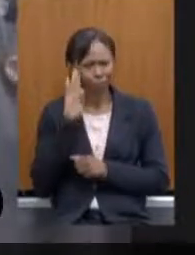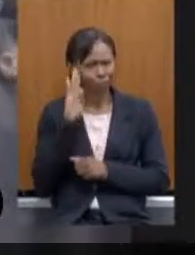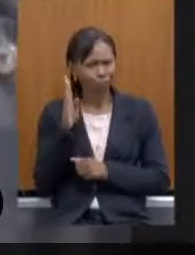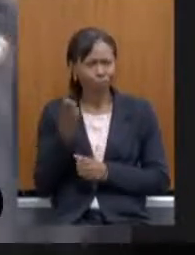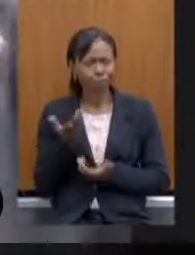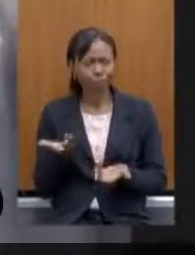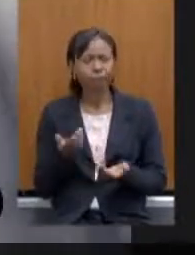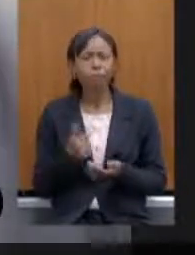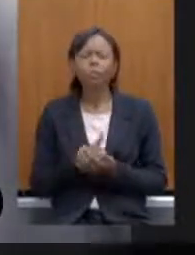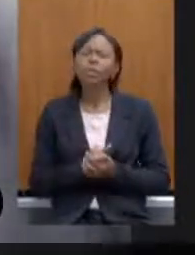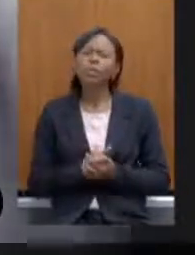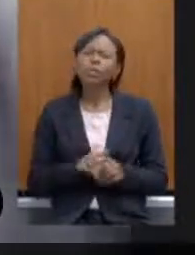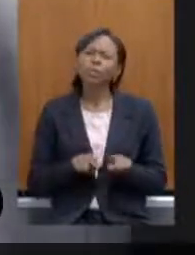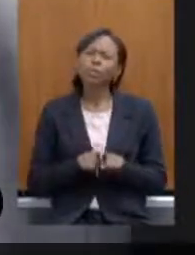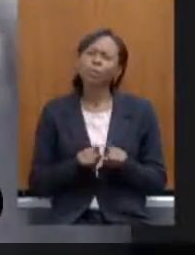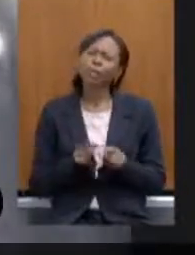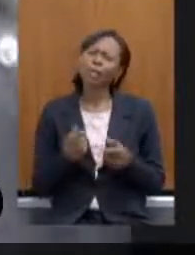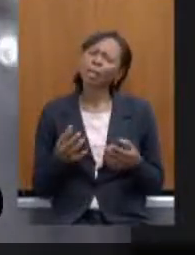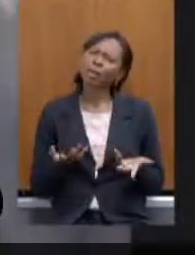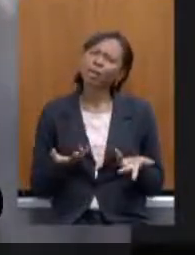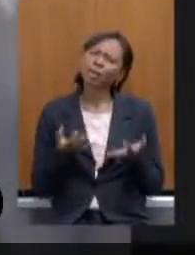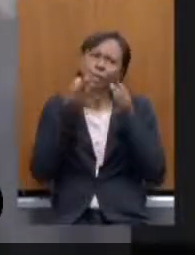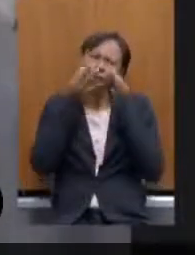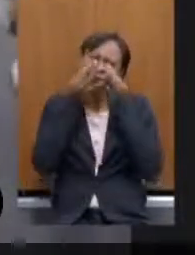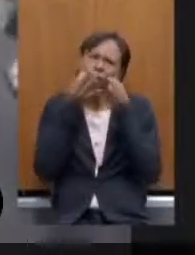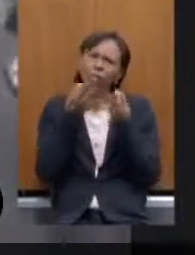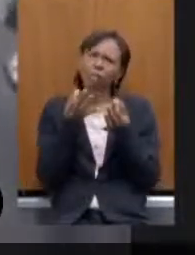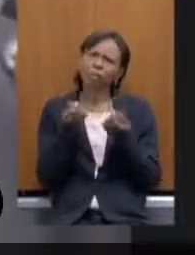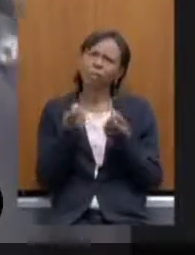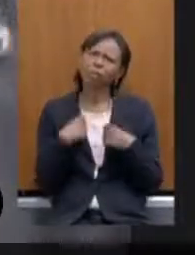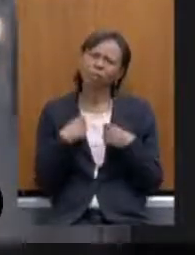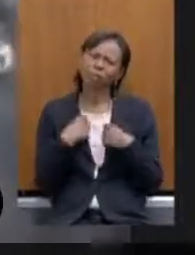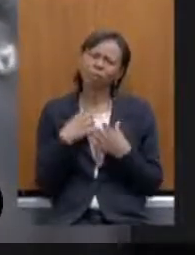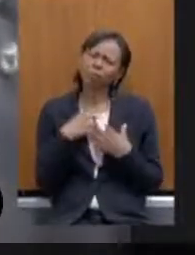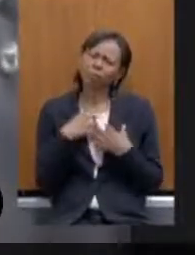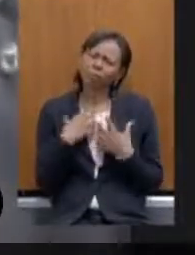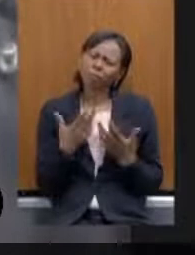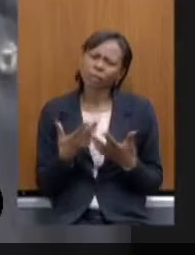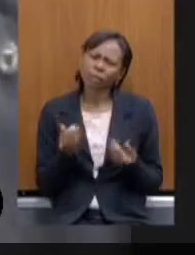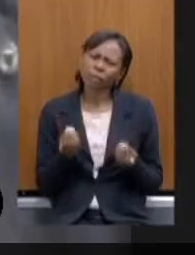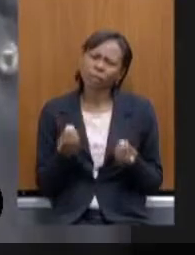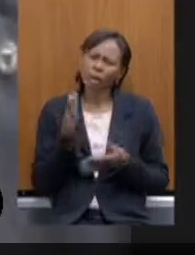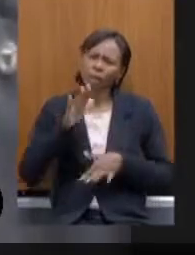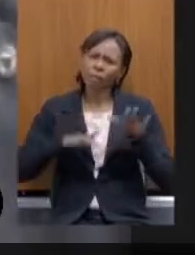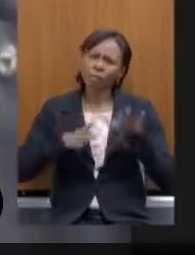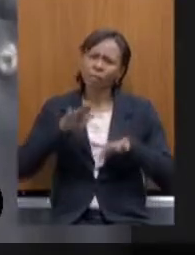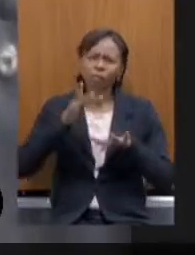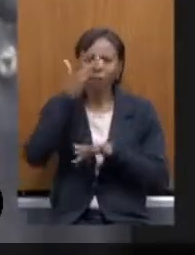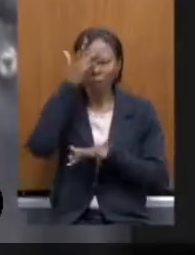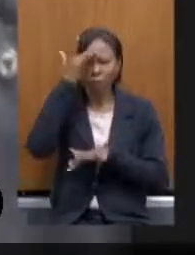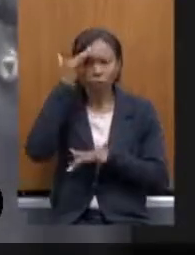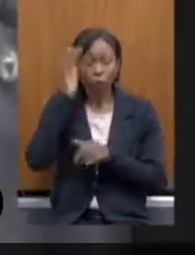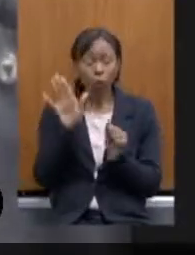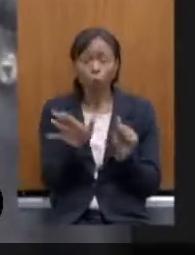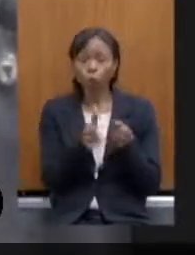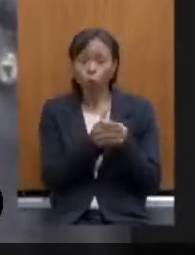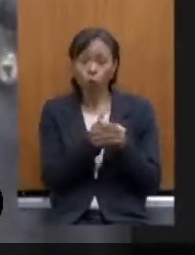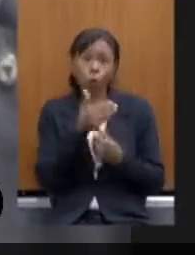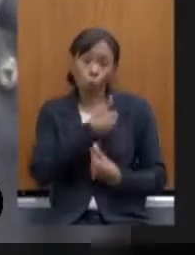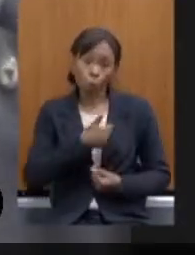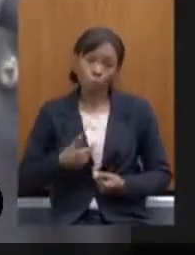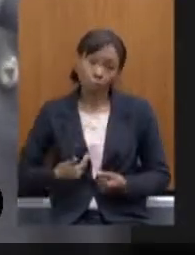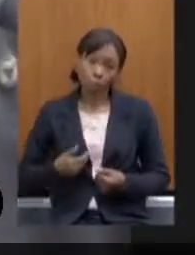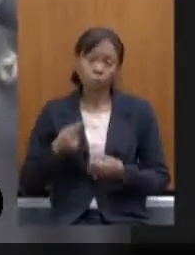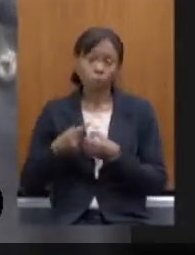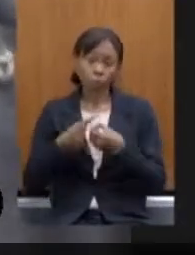e última tem chamado muita atenção também é que às vezes as pessoas podem tanto ver com